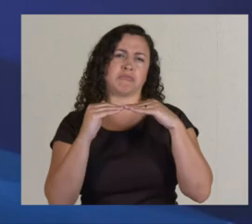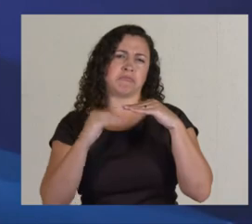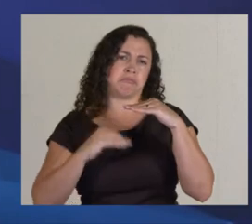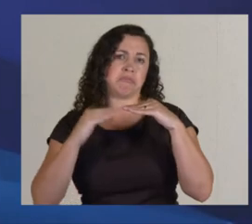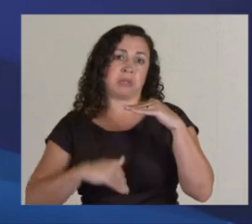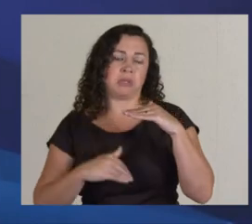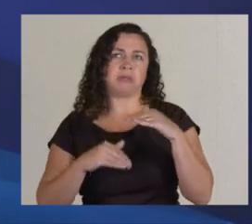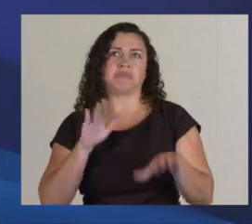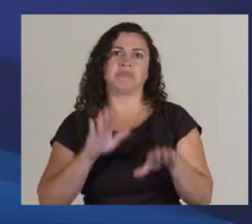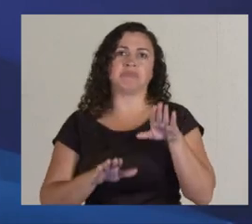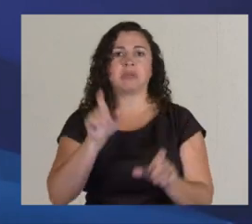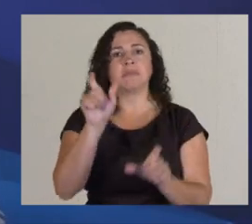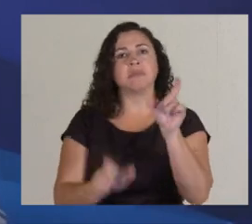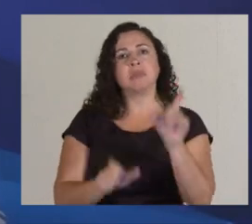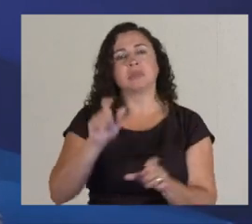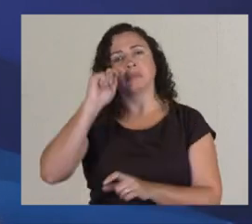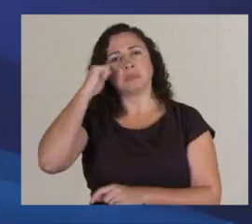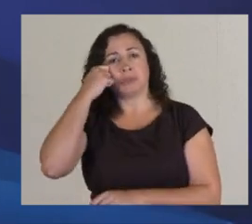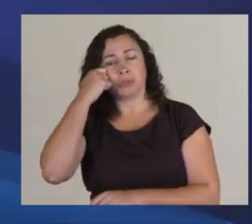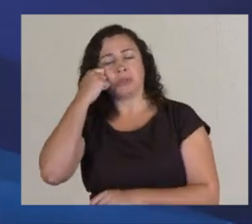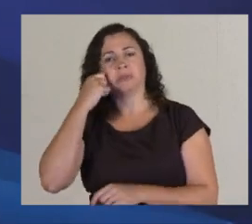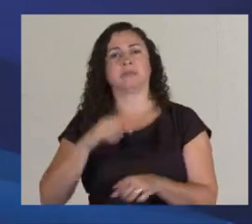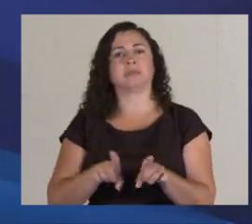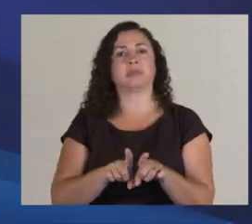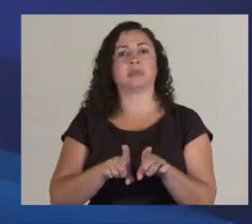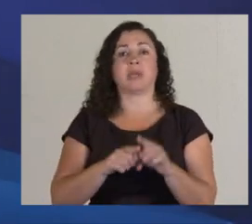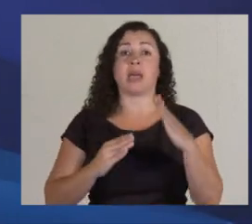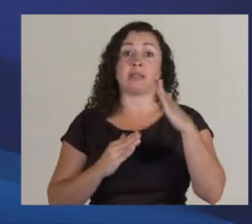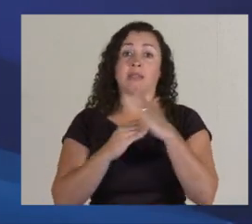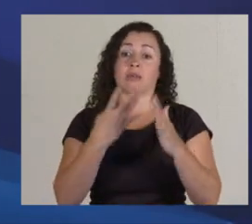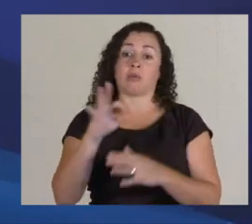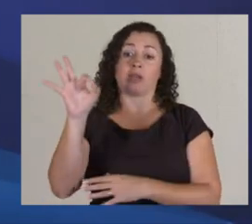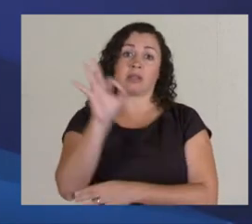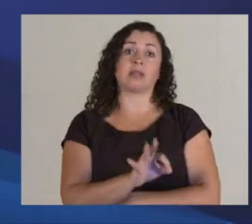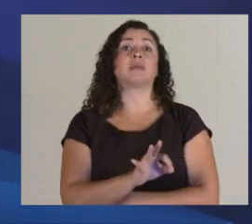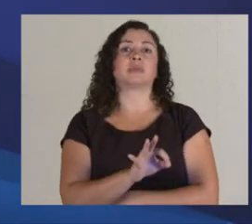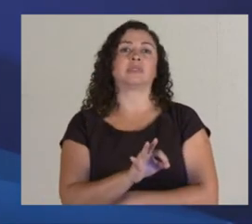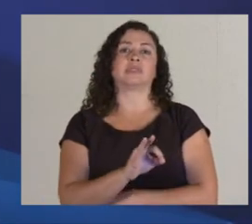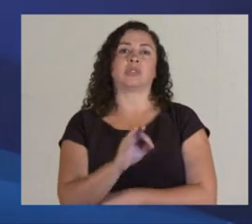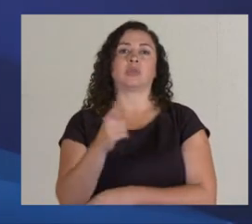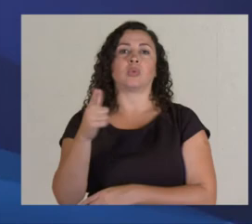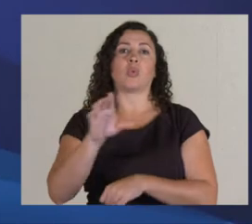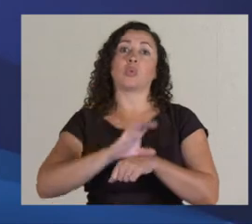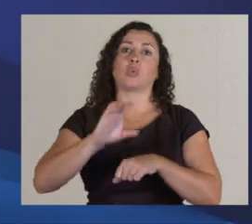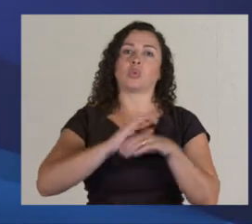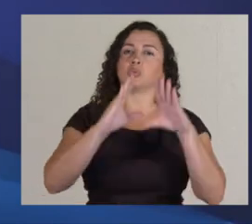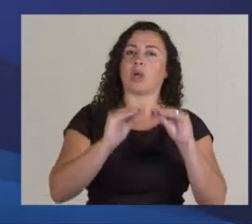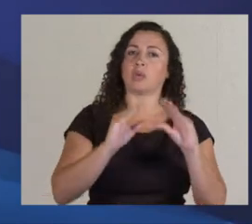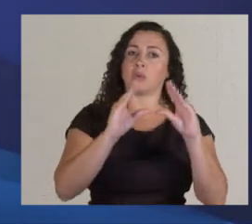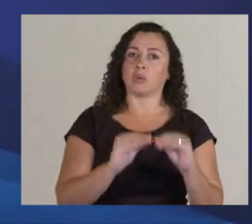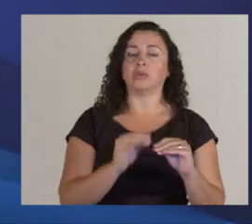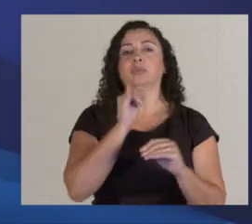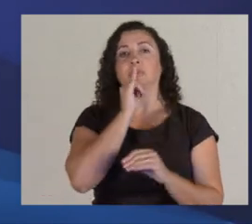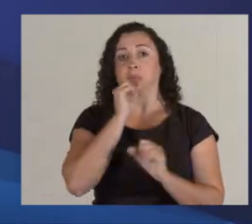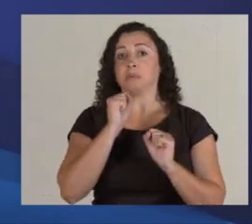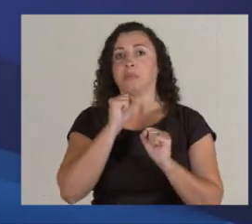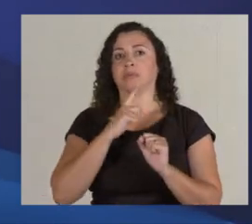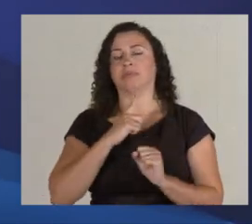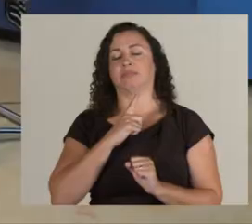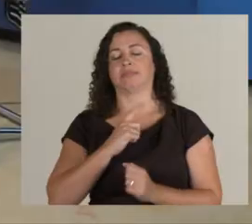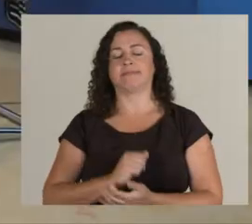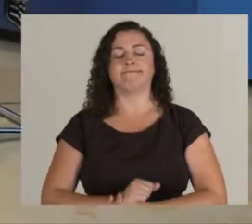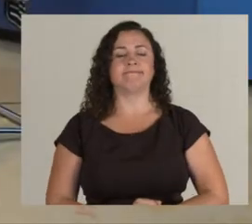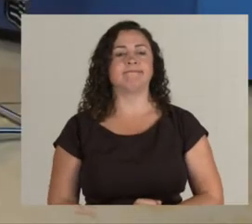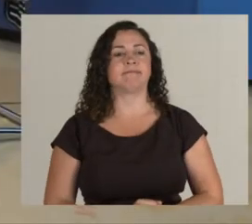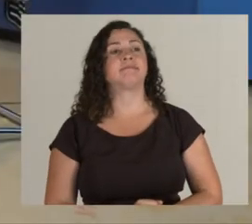menor presença de população preta e parda, até 40% com o curso, é um curso noturno que vai chegar com esse